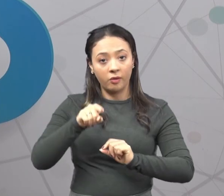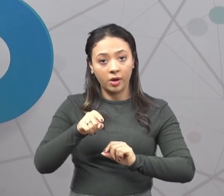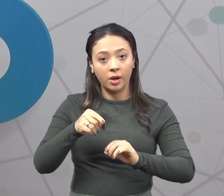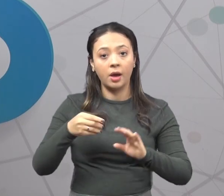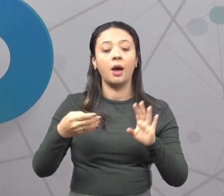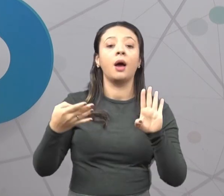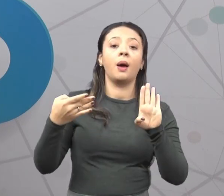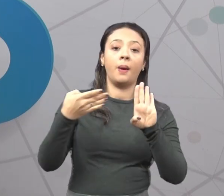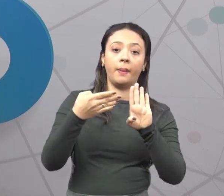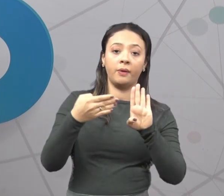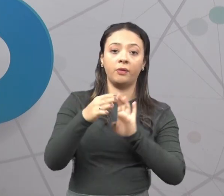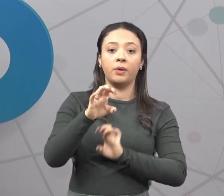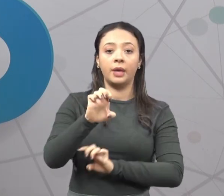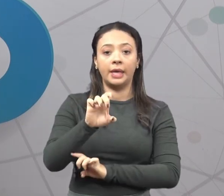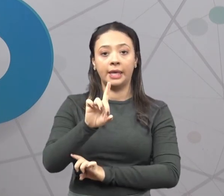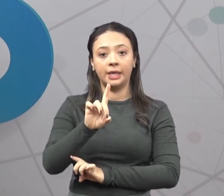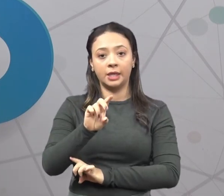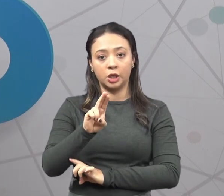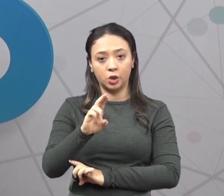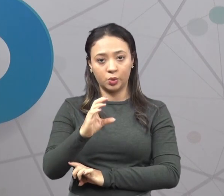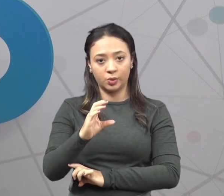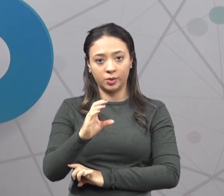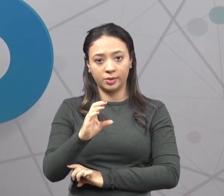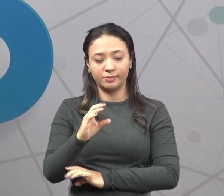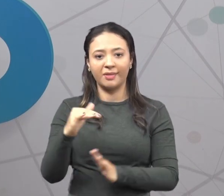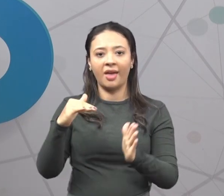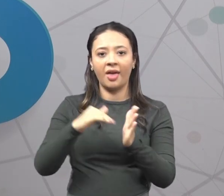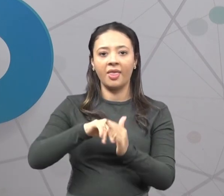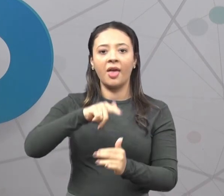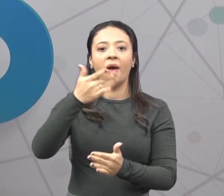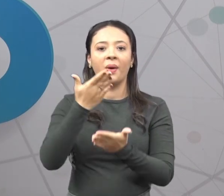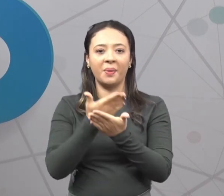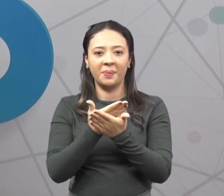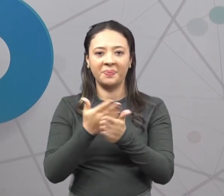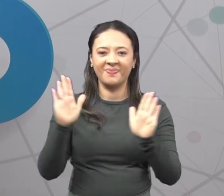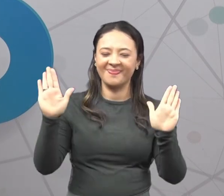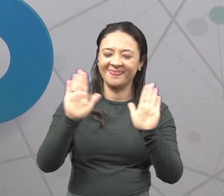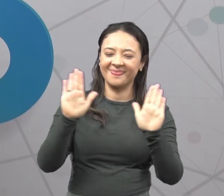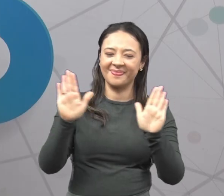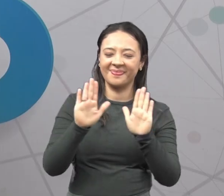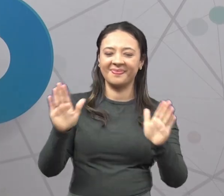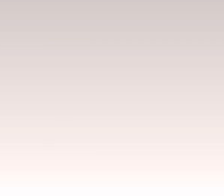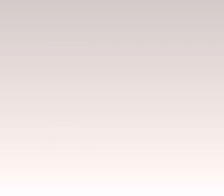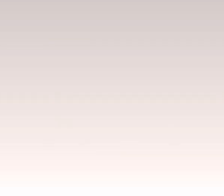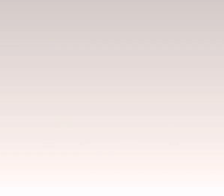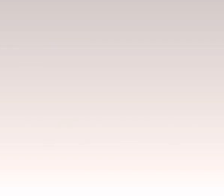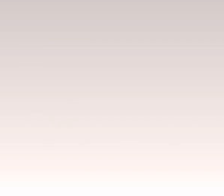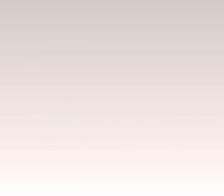plataforma Eduque, tudo bem? Te aguardo na próxima aula. Tchau!